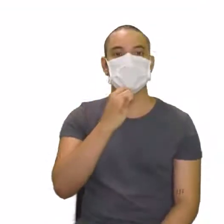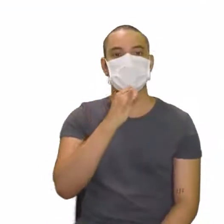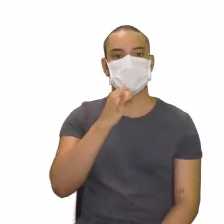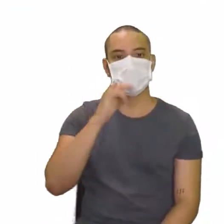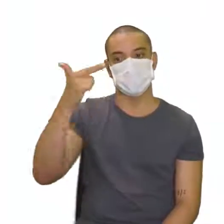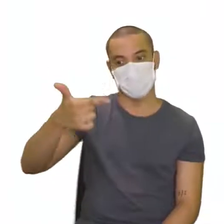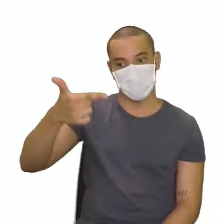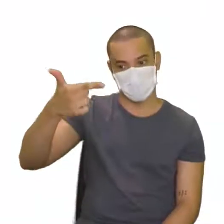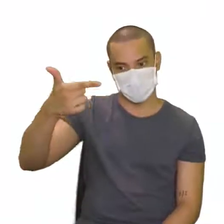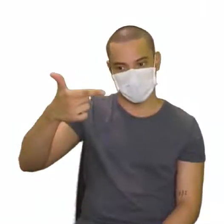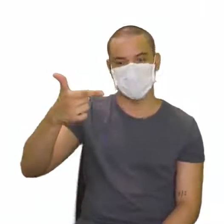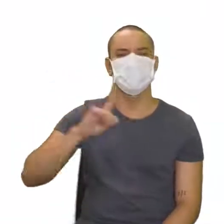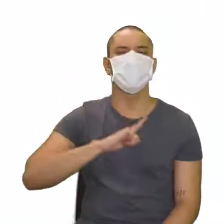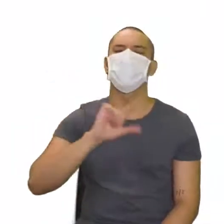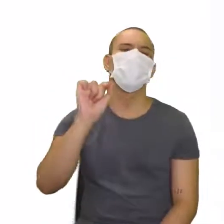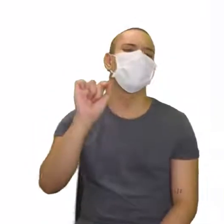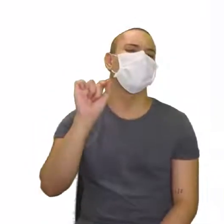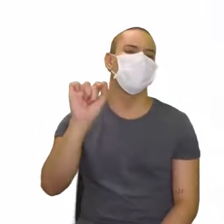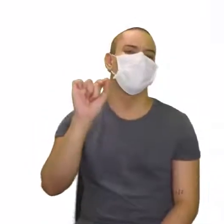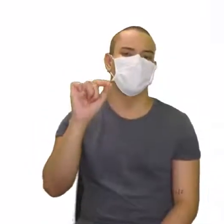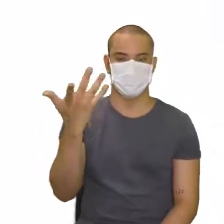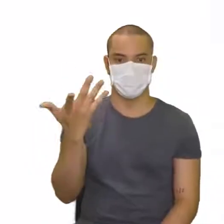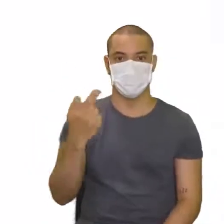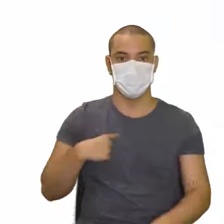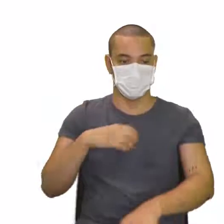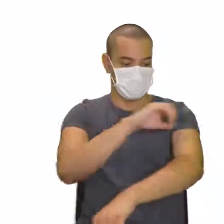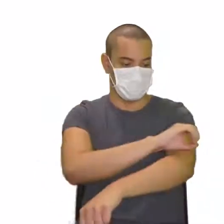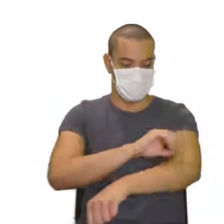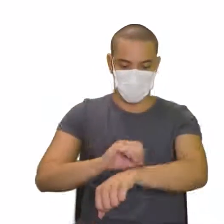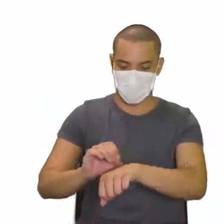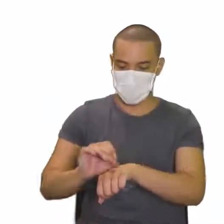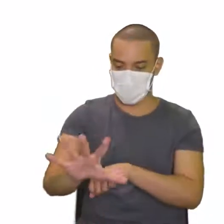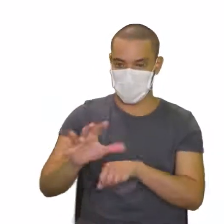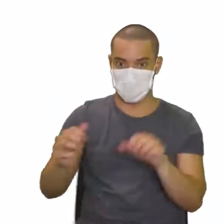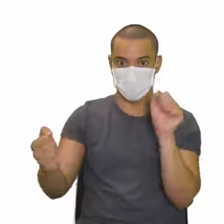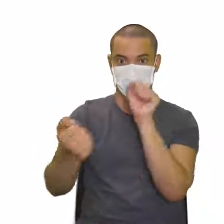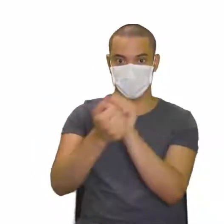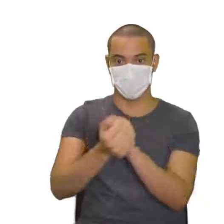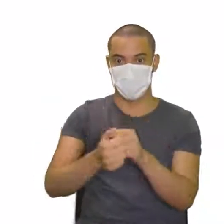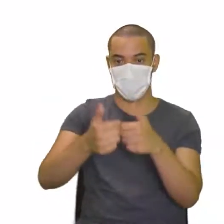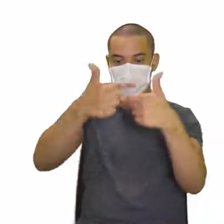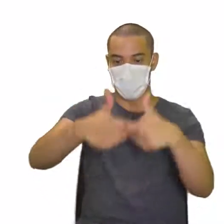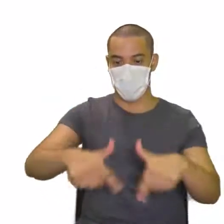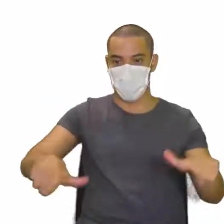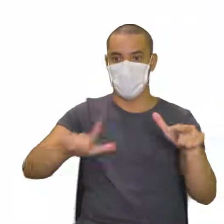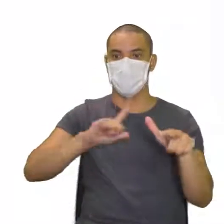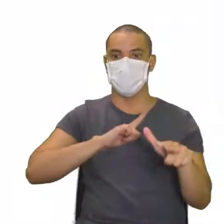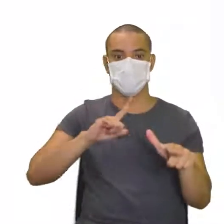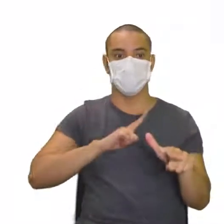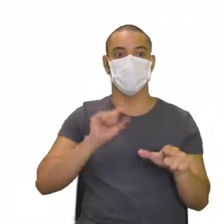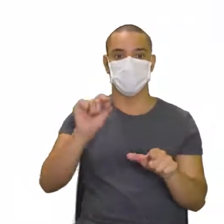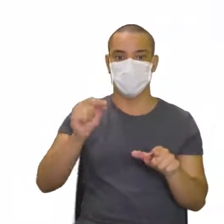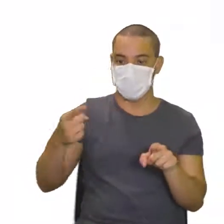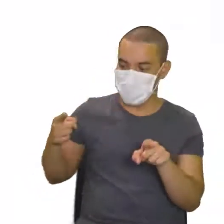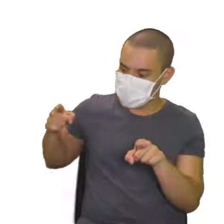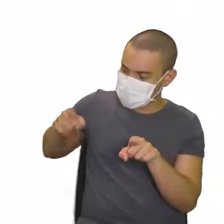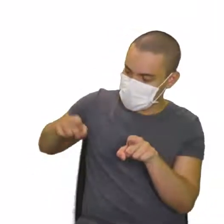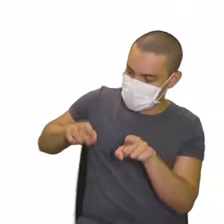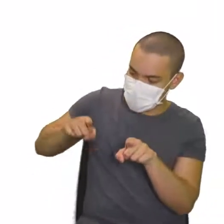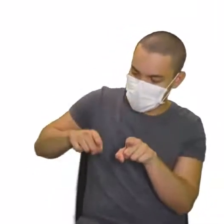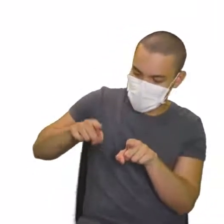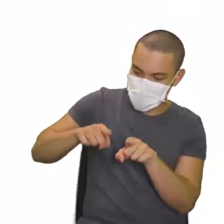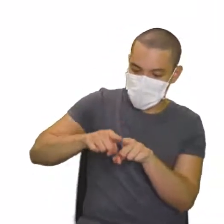2, o que é que nós temos? Um condutor reto e extenso no vácuo é percorrido por uma corrente